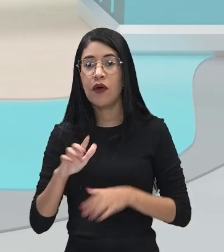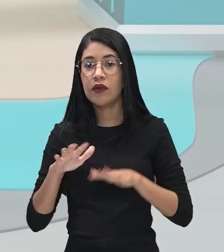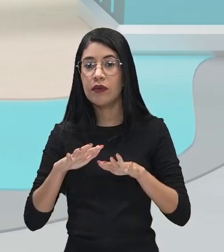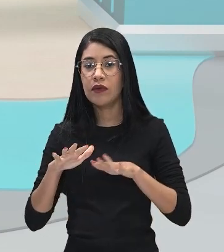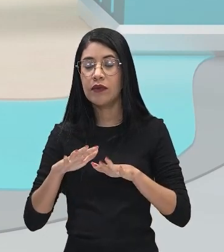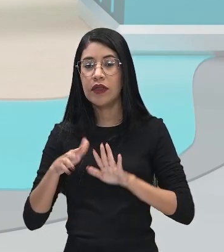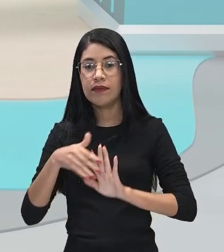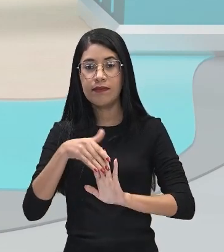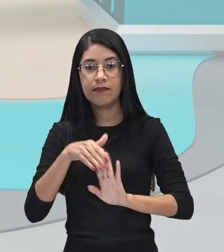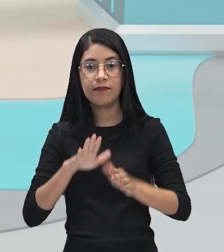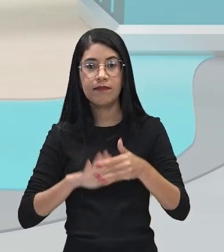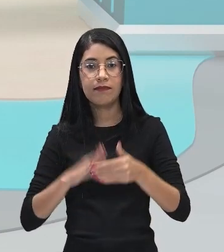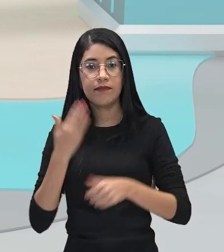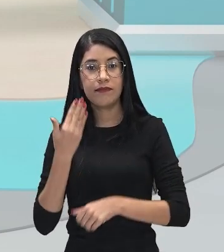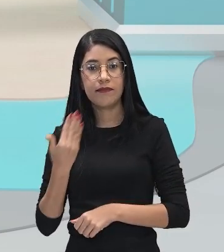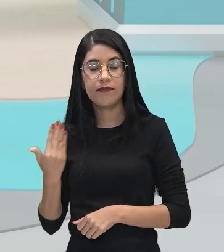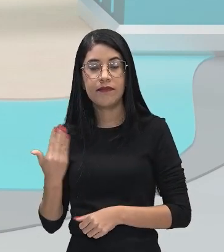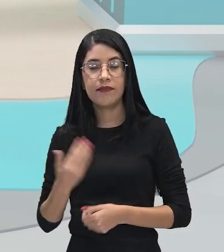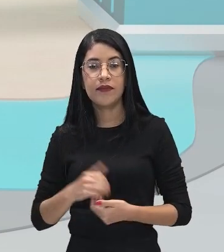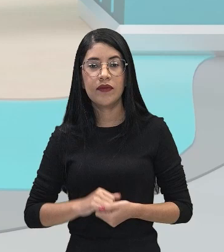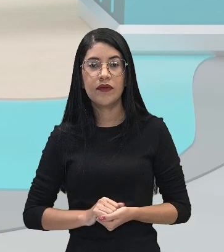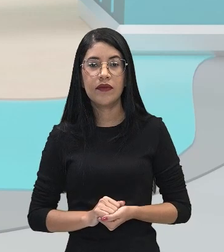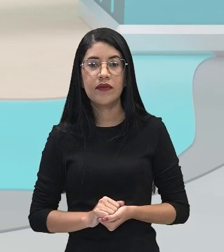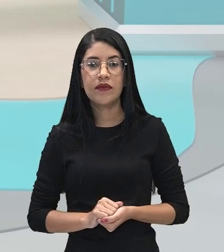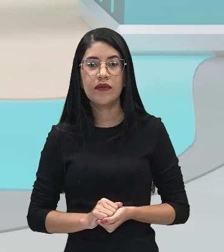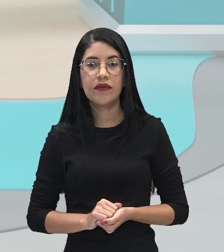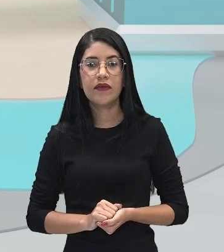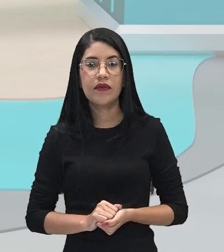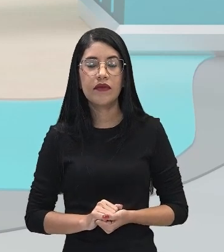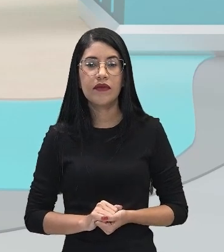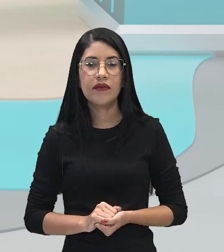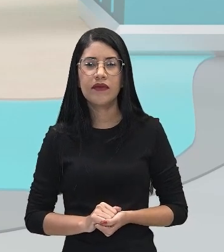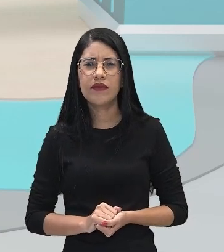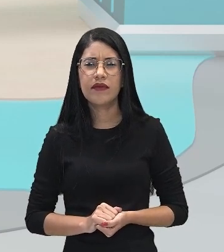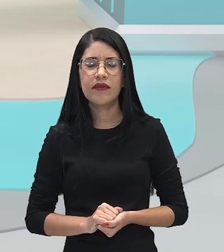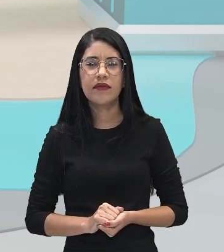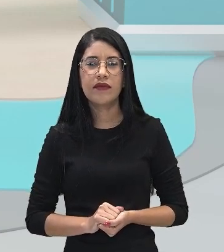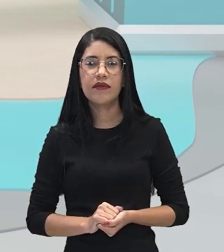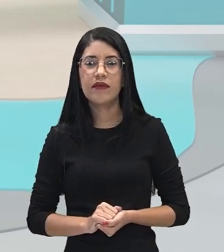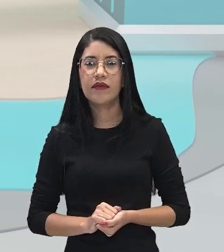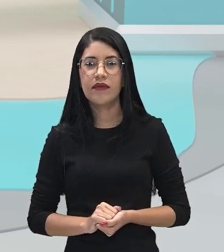Pezinho aqui na frente, puxa a pontinha do dedo.